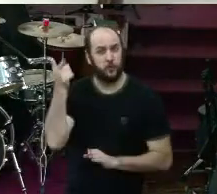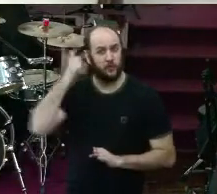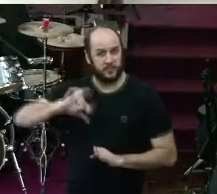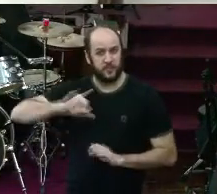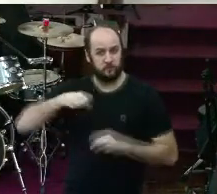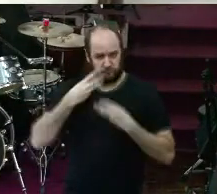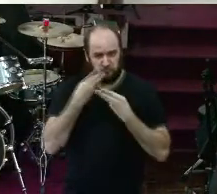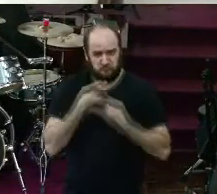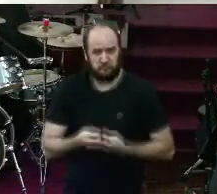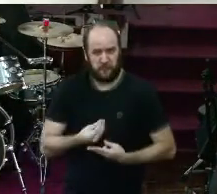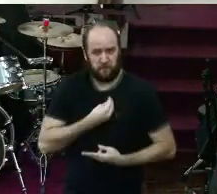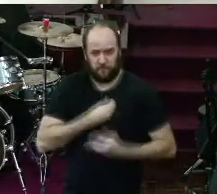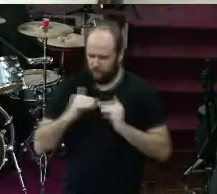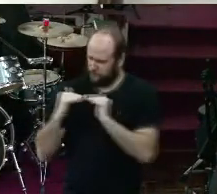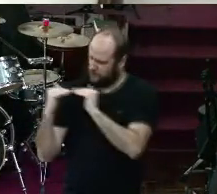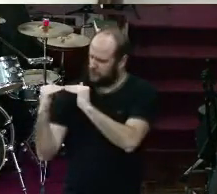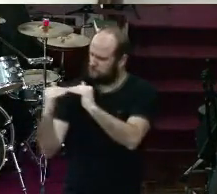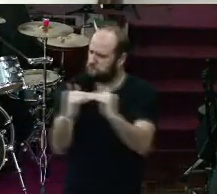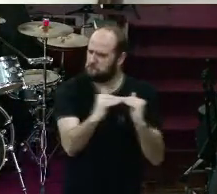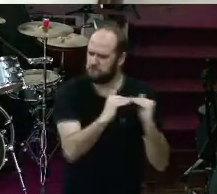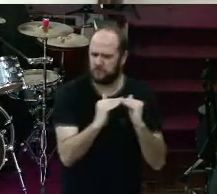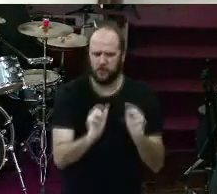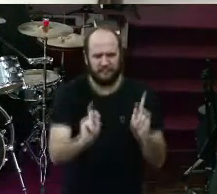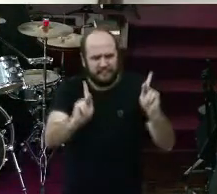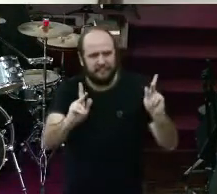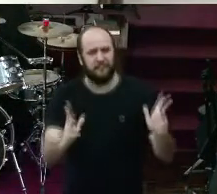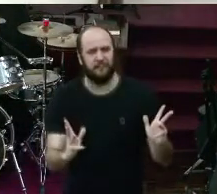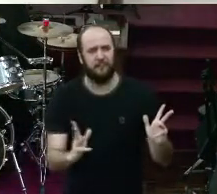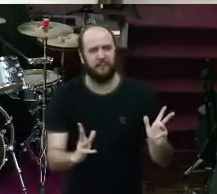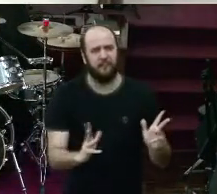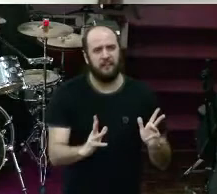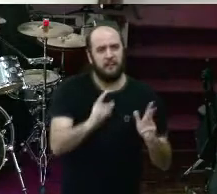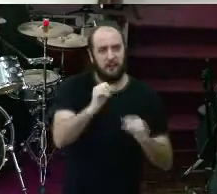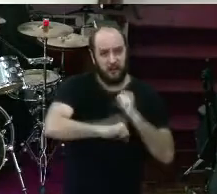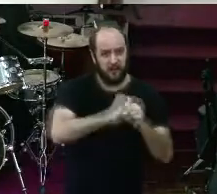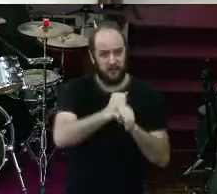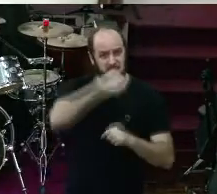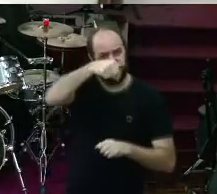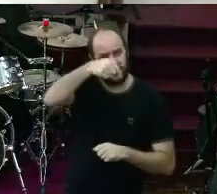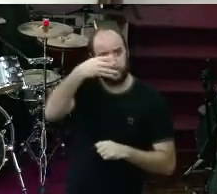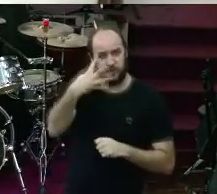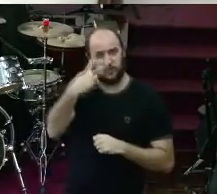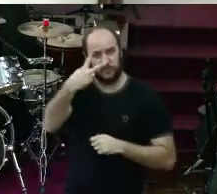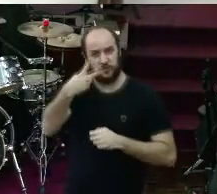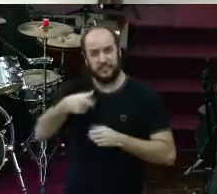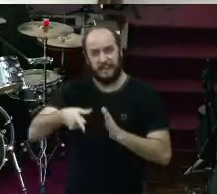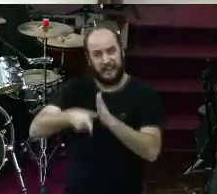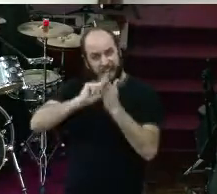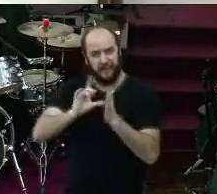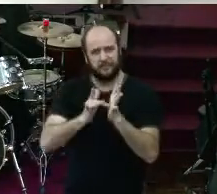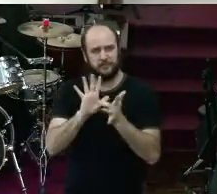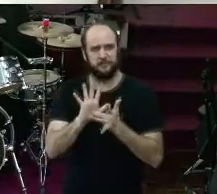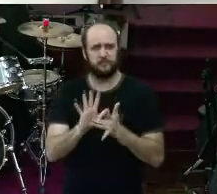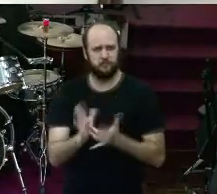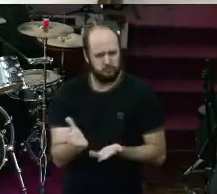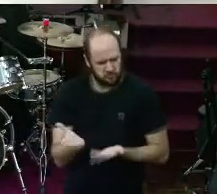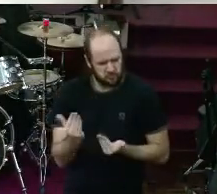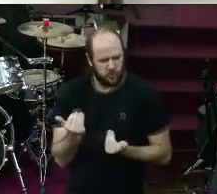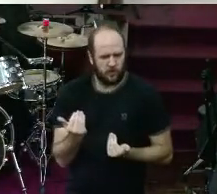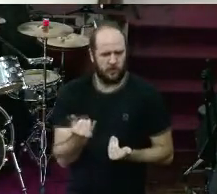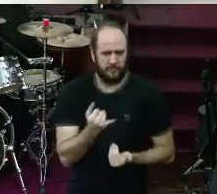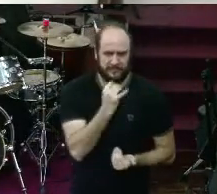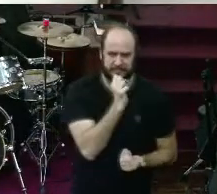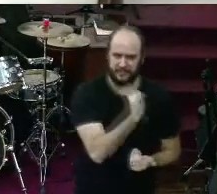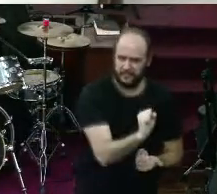Judá. No ano da sua morte, ano 742 a.C., assim como o jovem ainda, o profeta Isaías